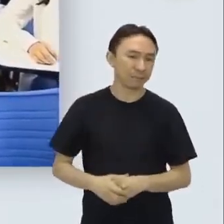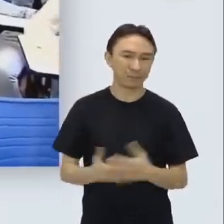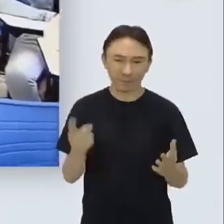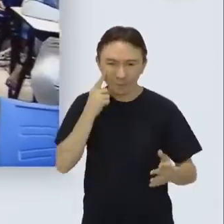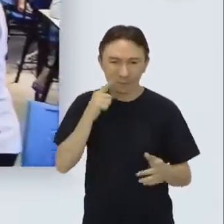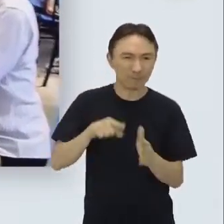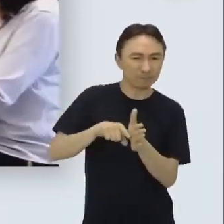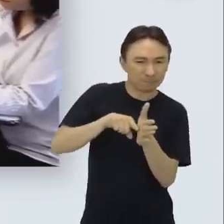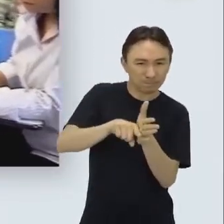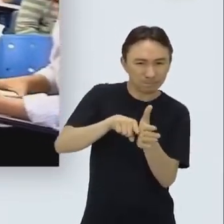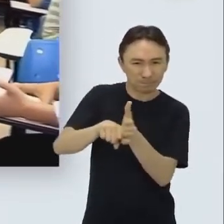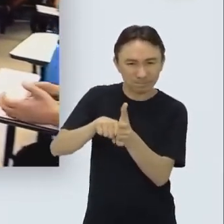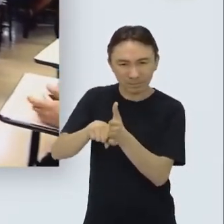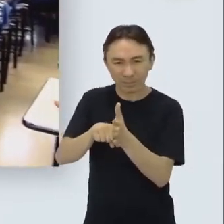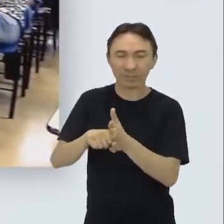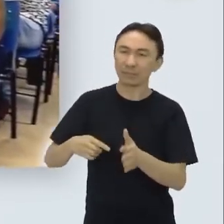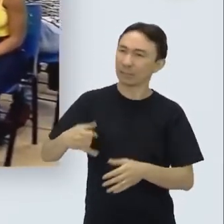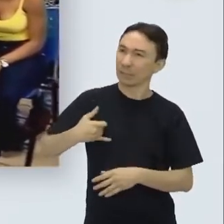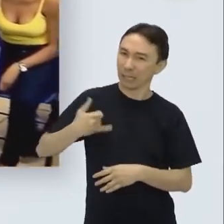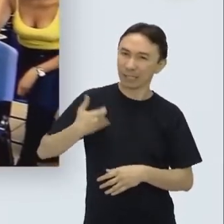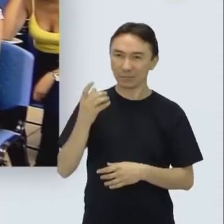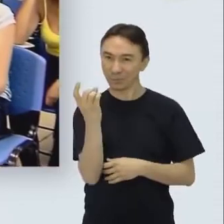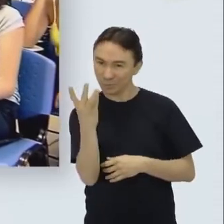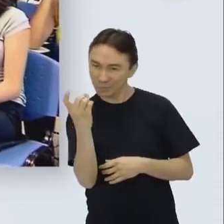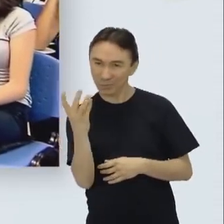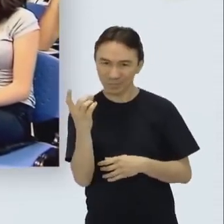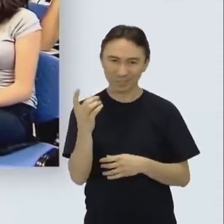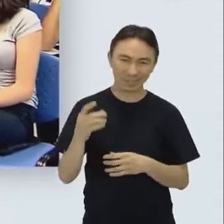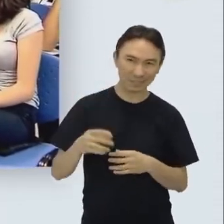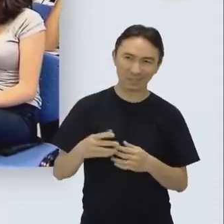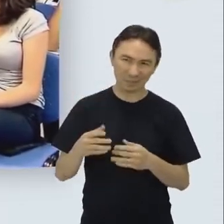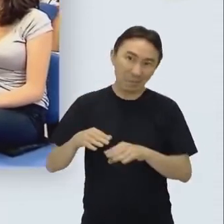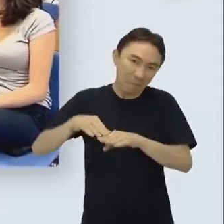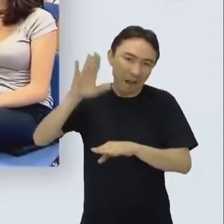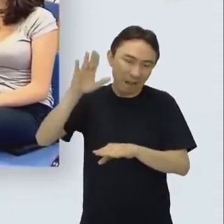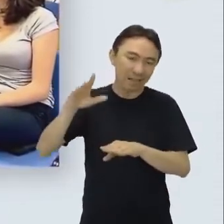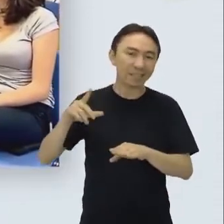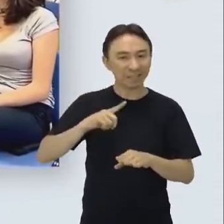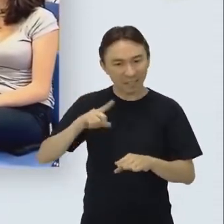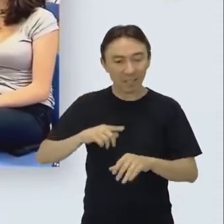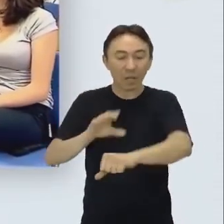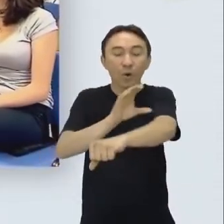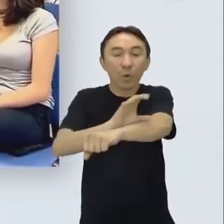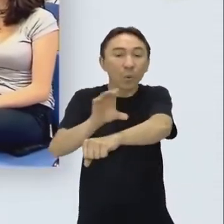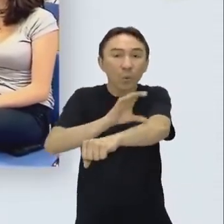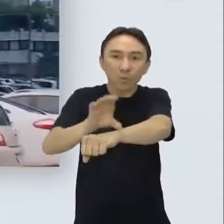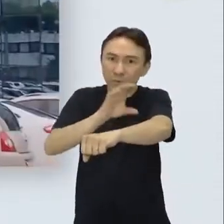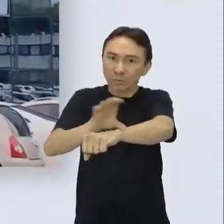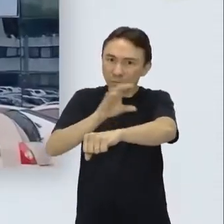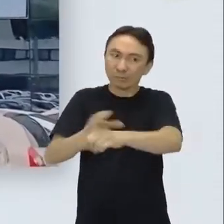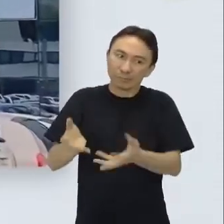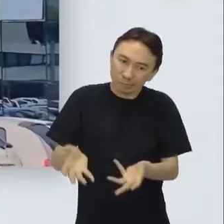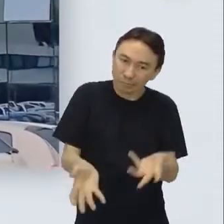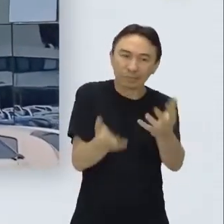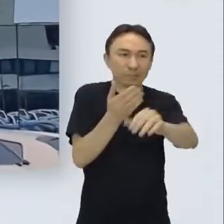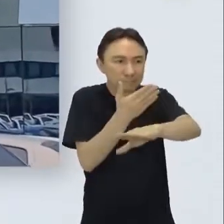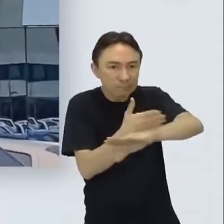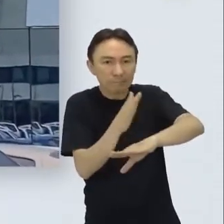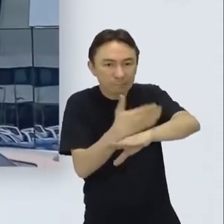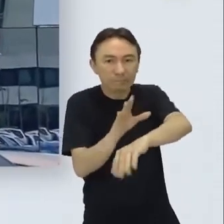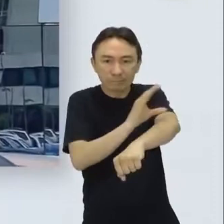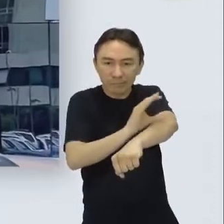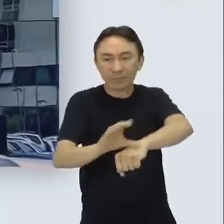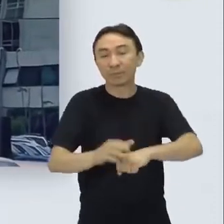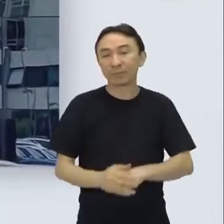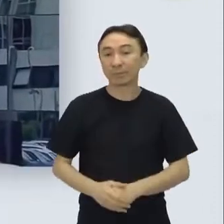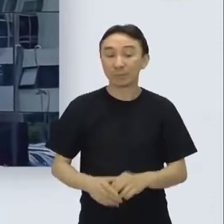os adolescentes com 14 anos ou mais são encaminhados a cursos de aprendizagem. Além disso, a lei